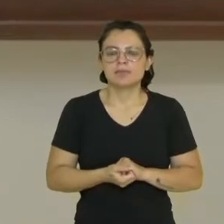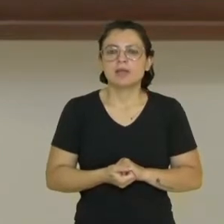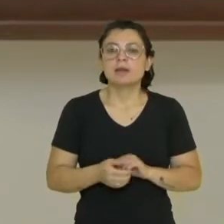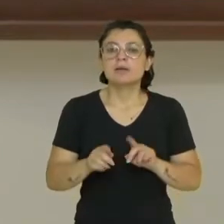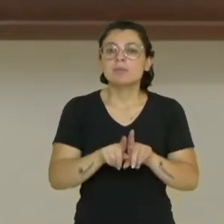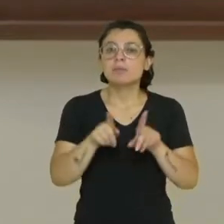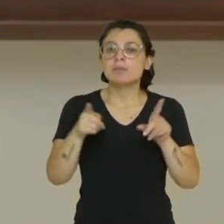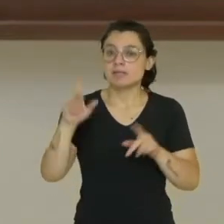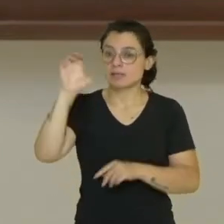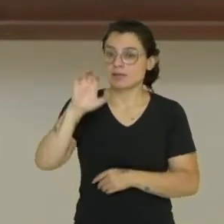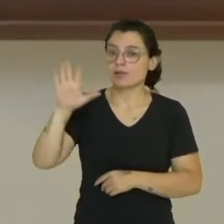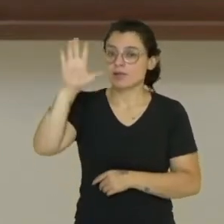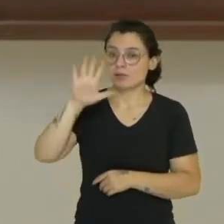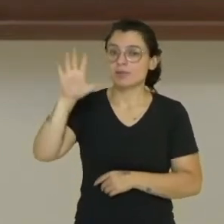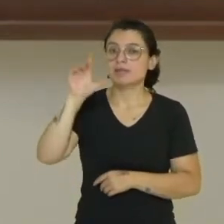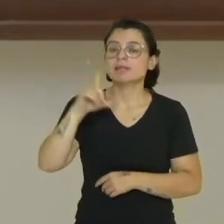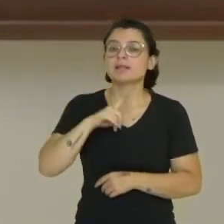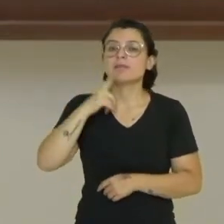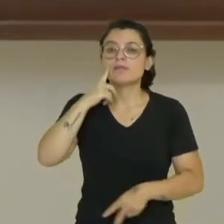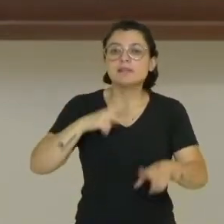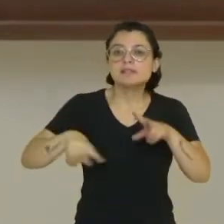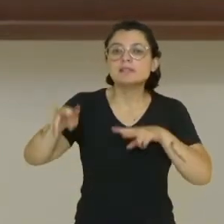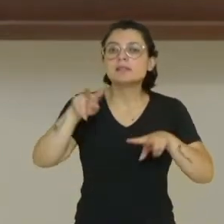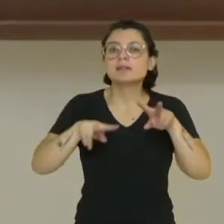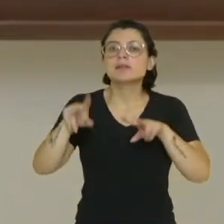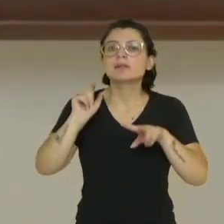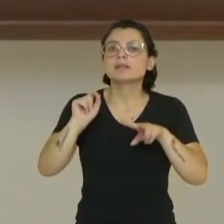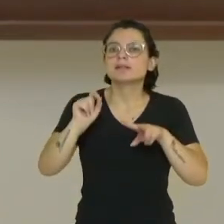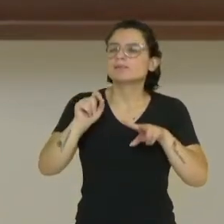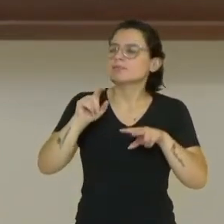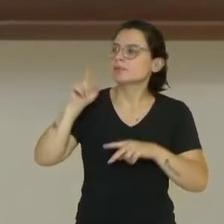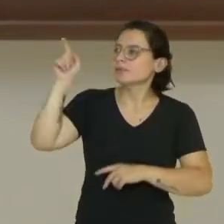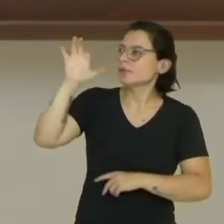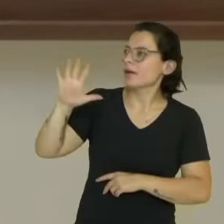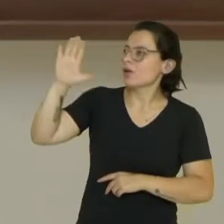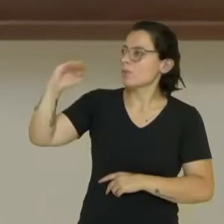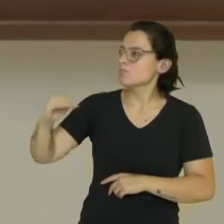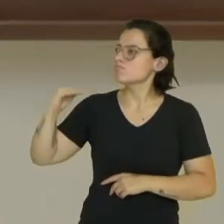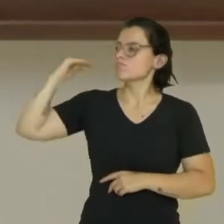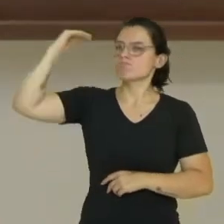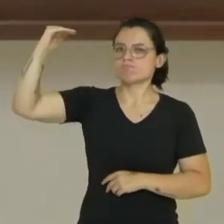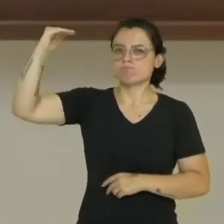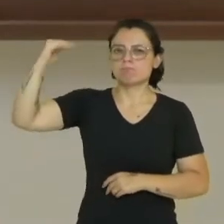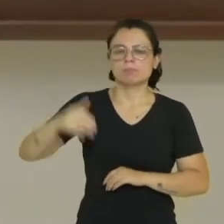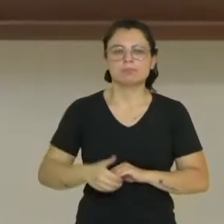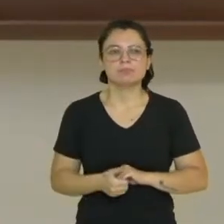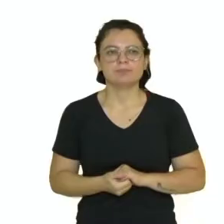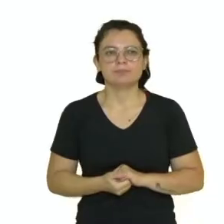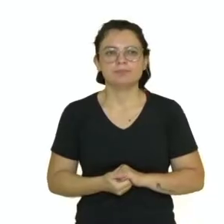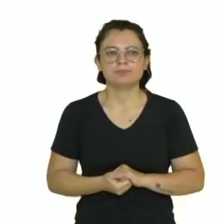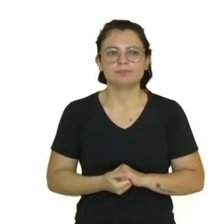mas eles ainda assim tinham uma visão de que o europeu era superior aos povos originários.